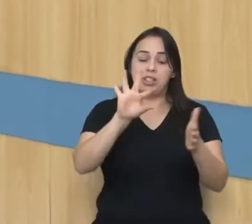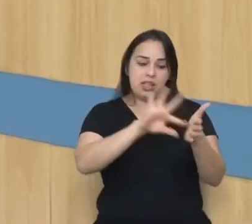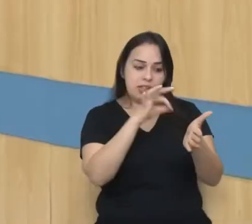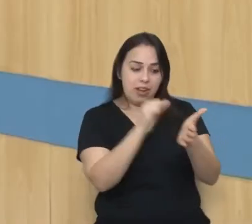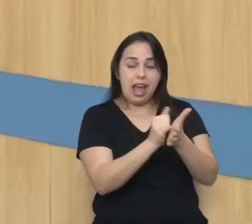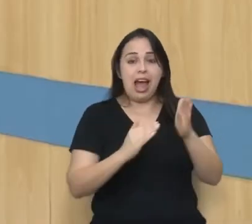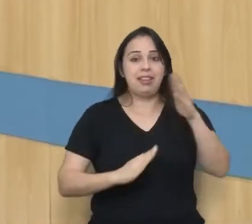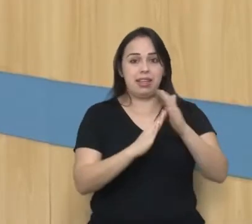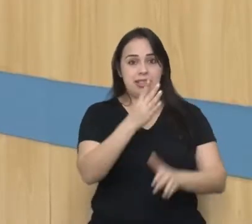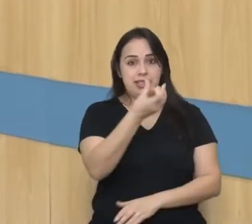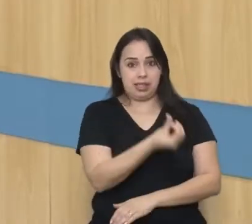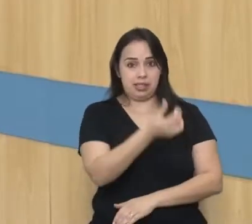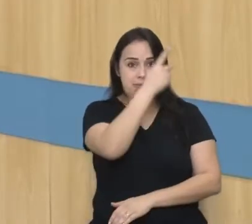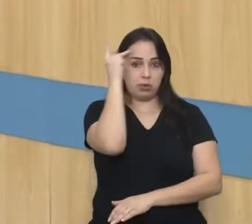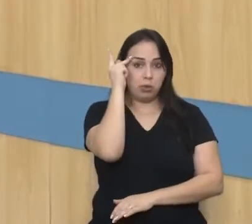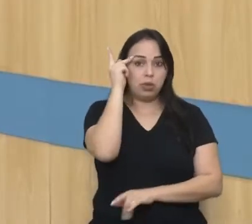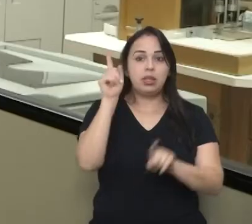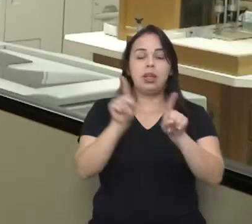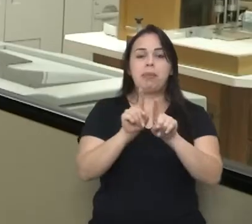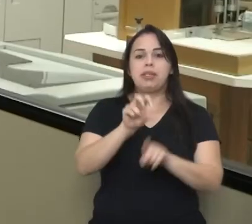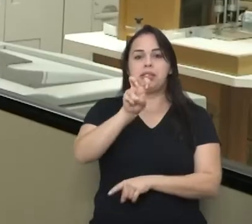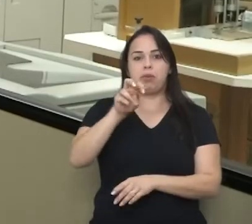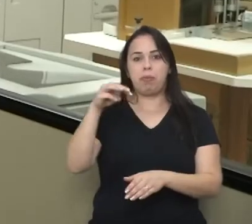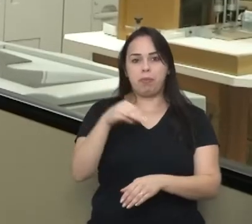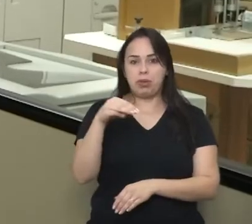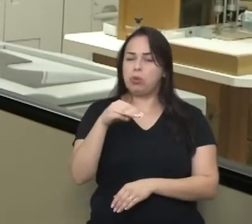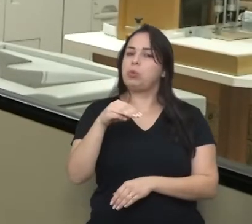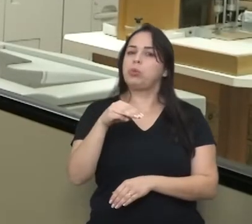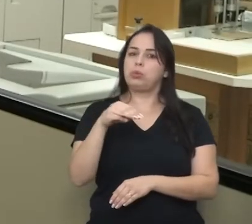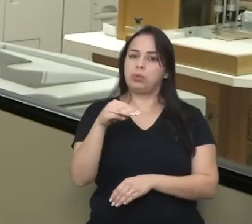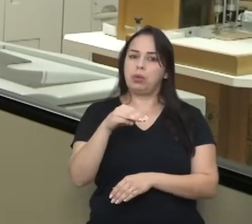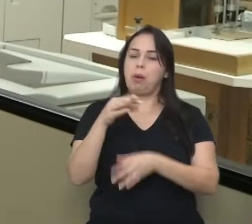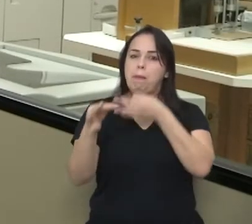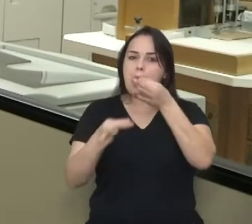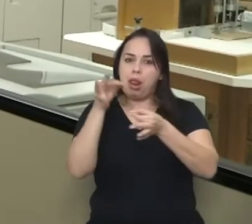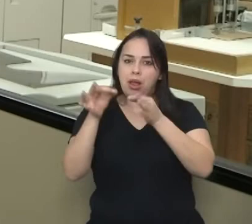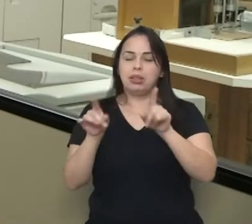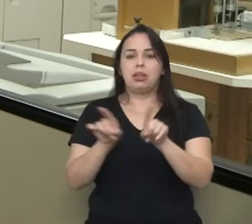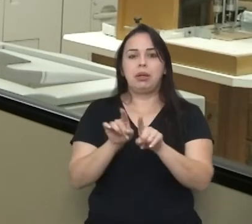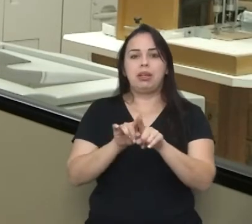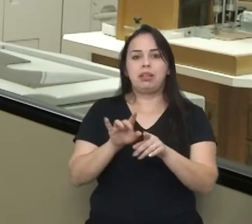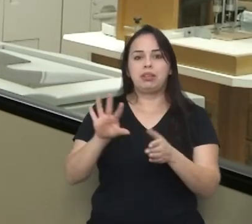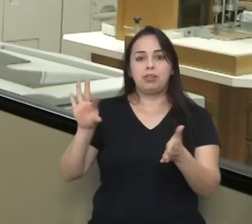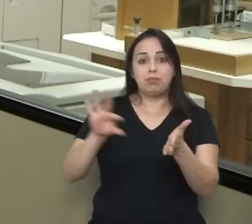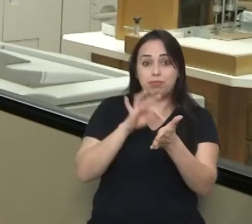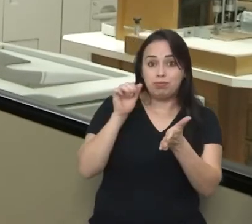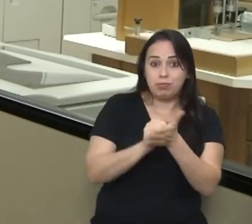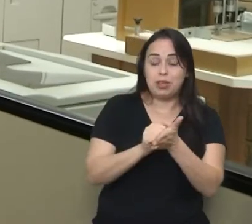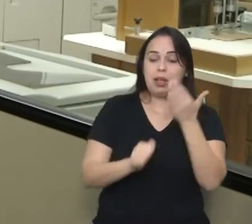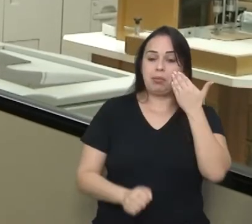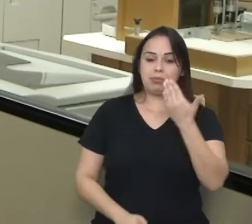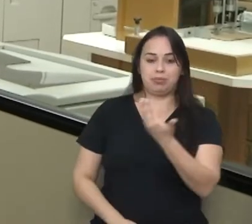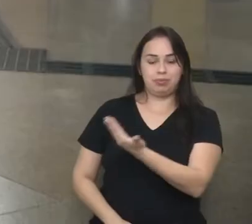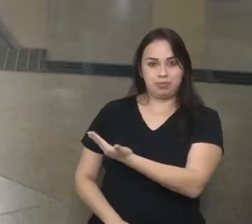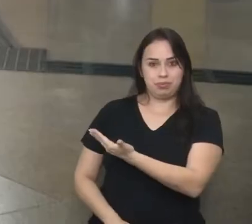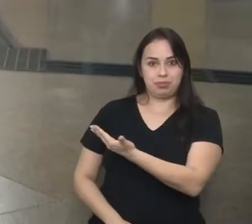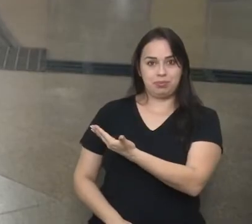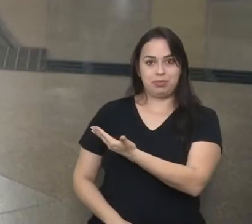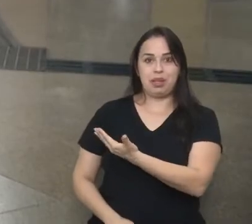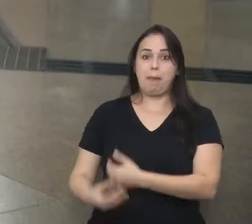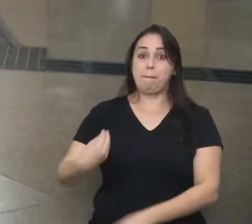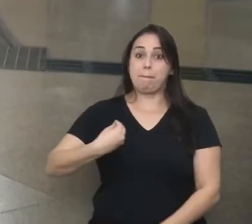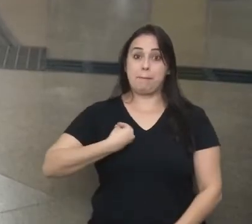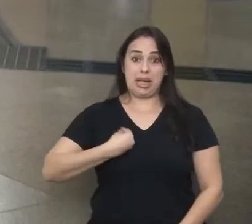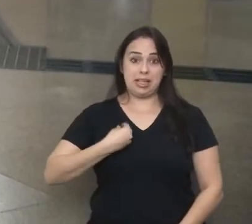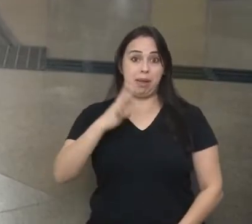que têm 5 minutos para expor o tema. A inscrição deve ser feita pessoalmente na diretoria de expediente da Câmara com pelo